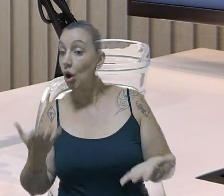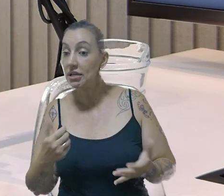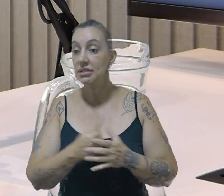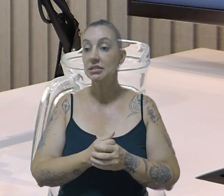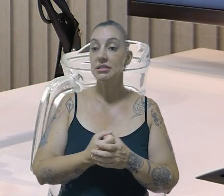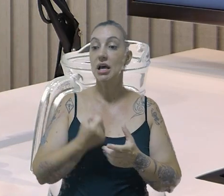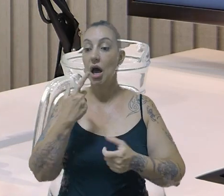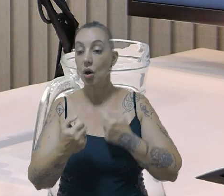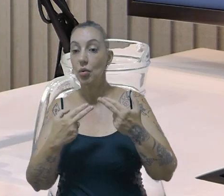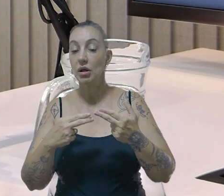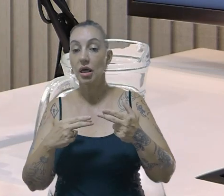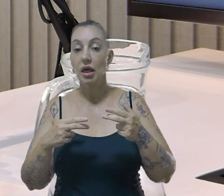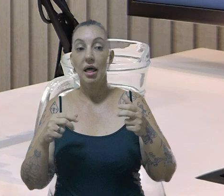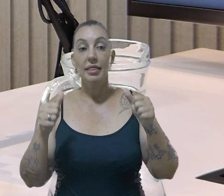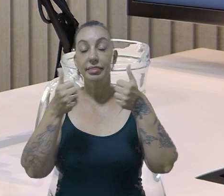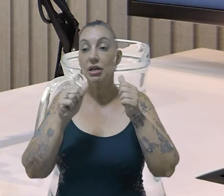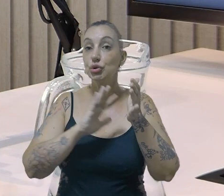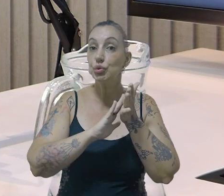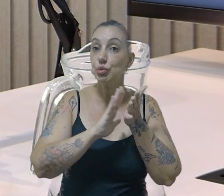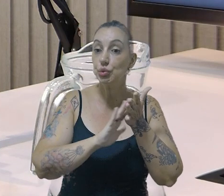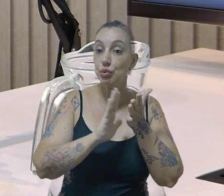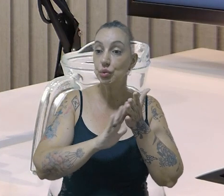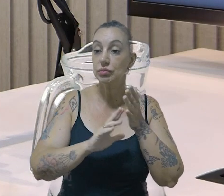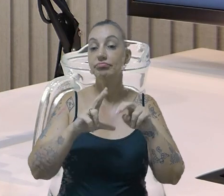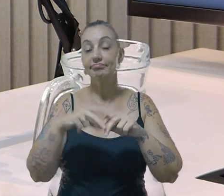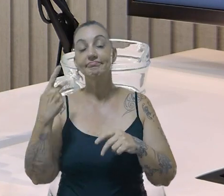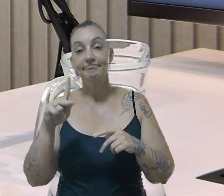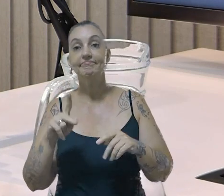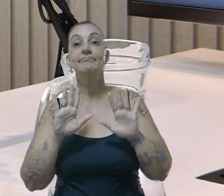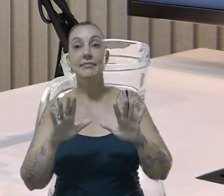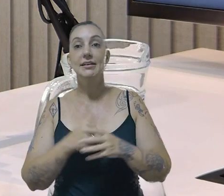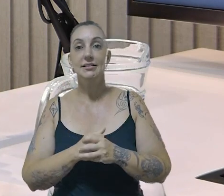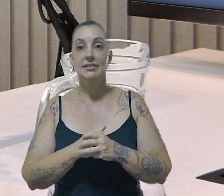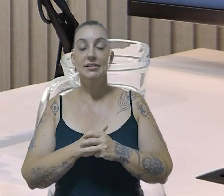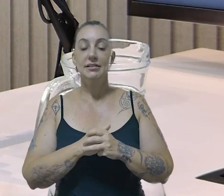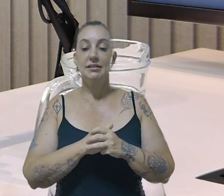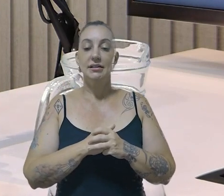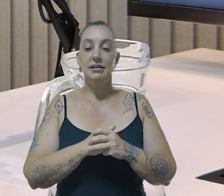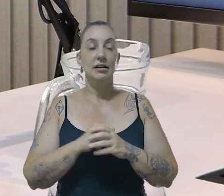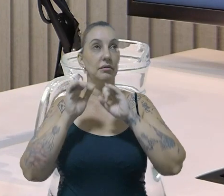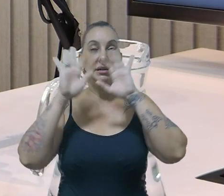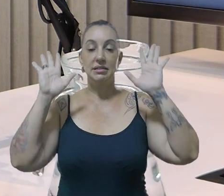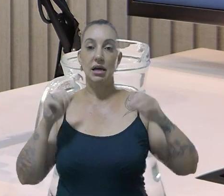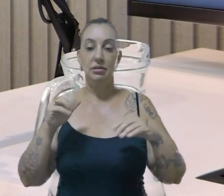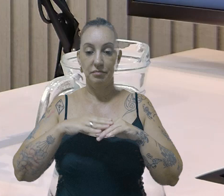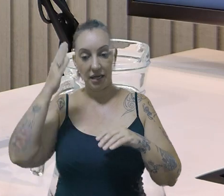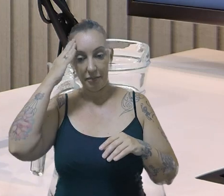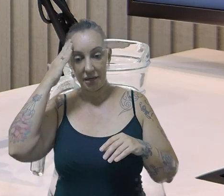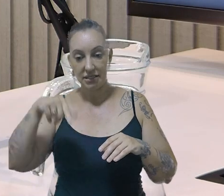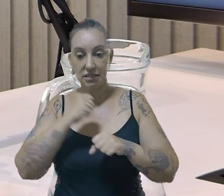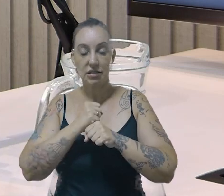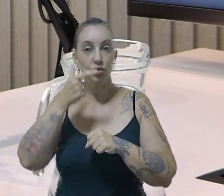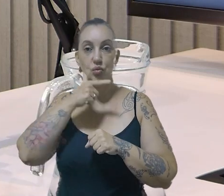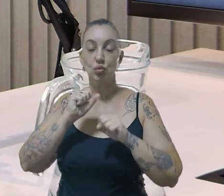algumas texturas vem meio daí assim mas é é abstrato na minha cabeça assim eu não consigo definir